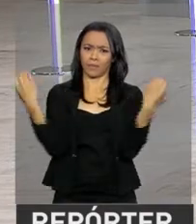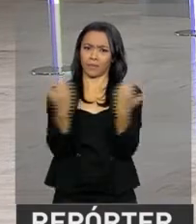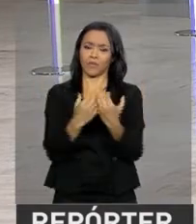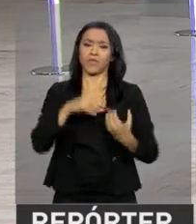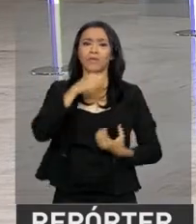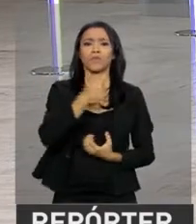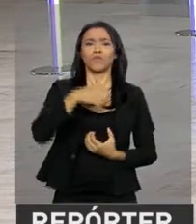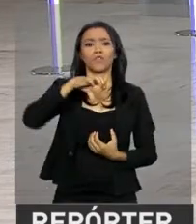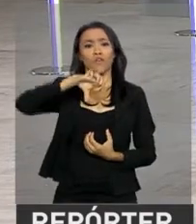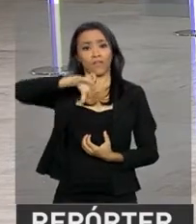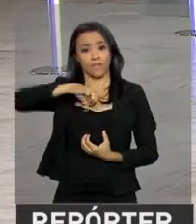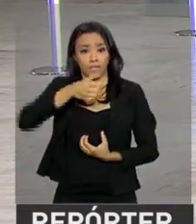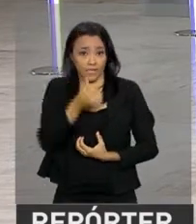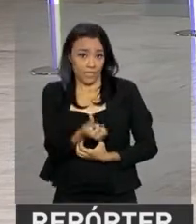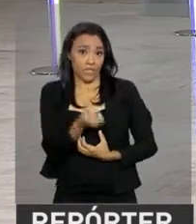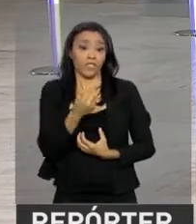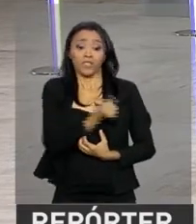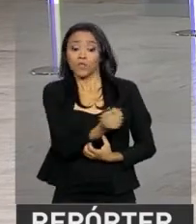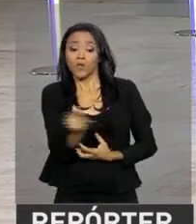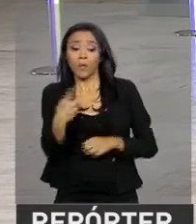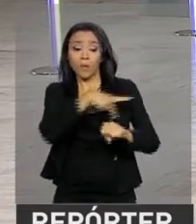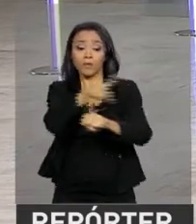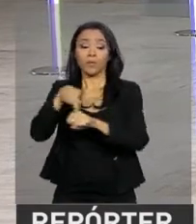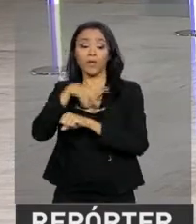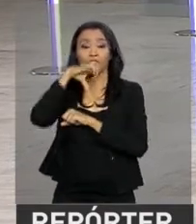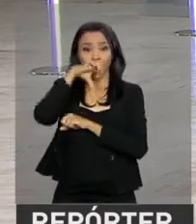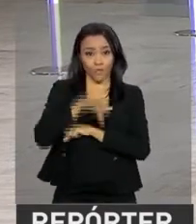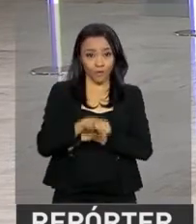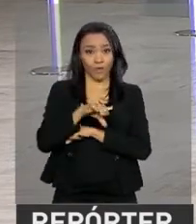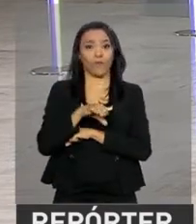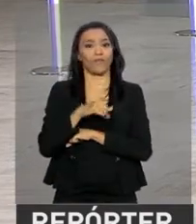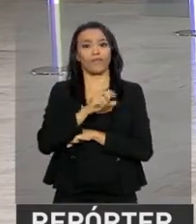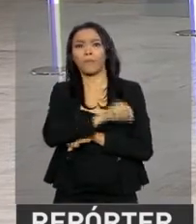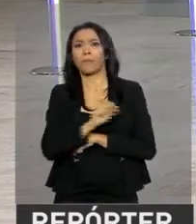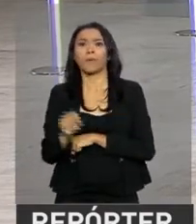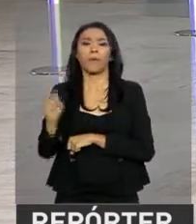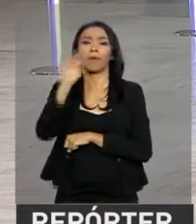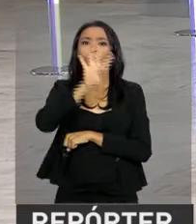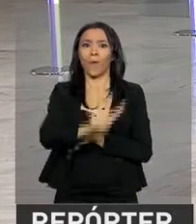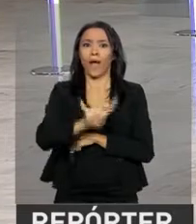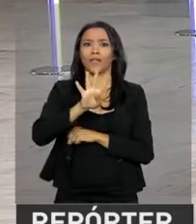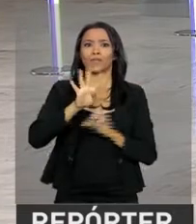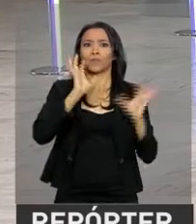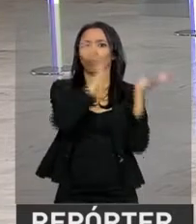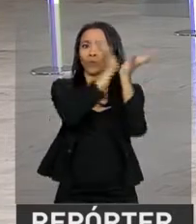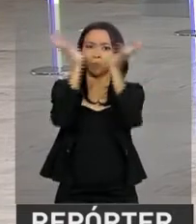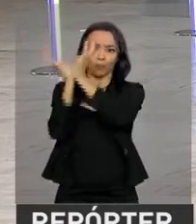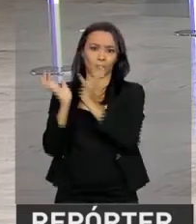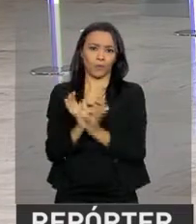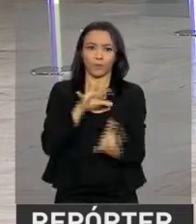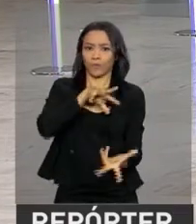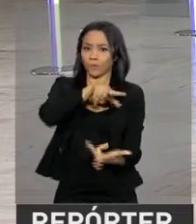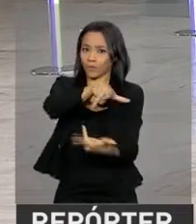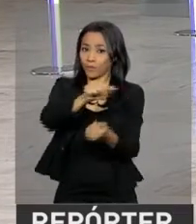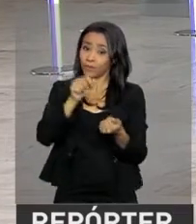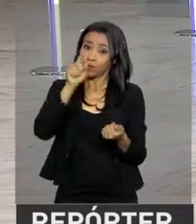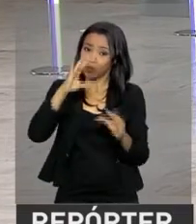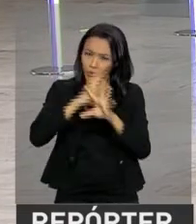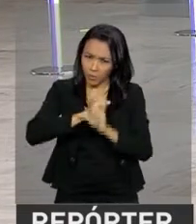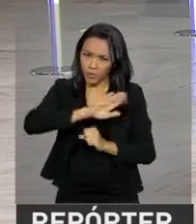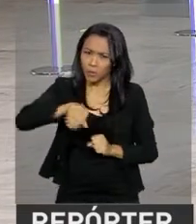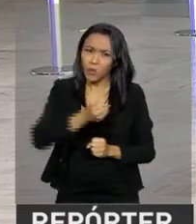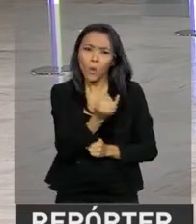1996, reúne 9 países membros, como eu falei, distribuídos por 4 continentes do mundo. Esses países somam uma população de